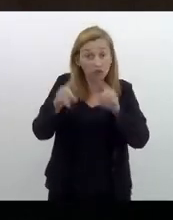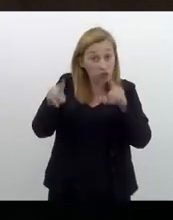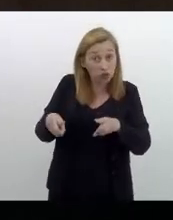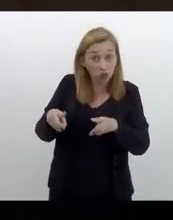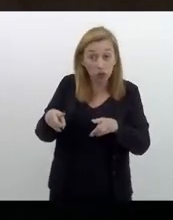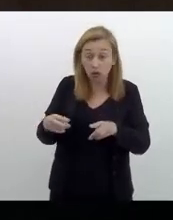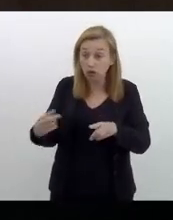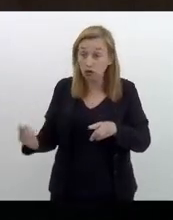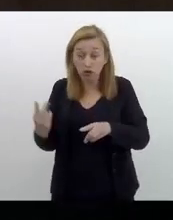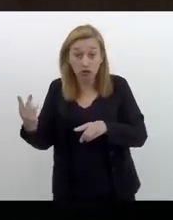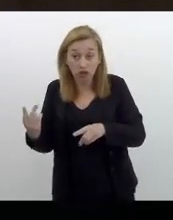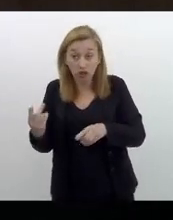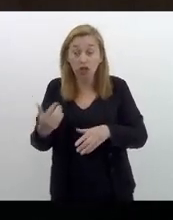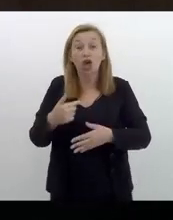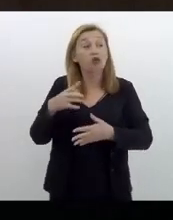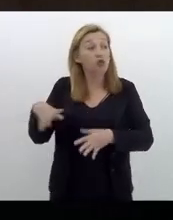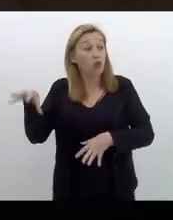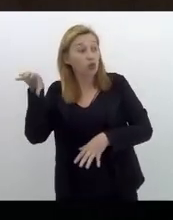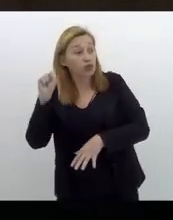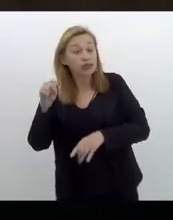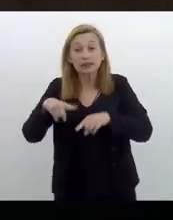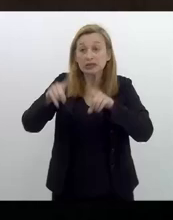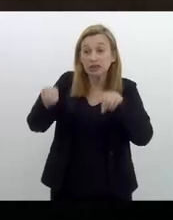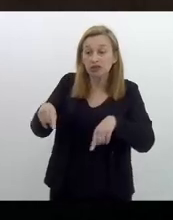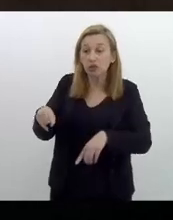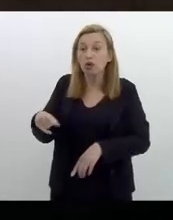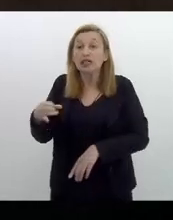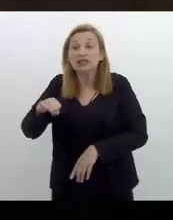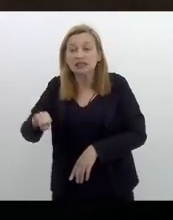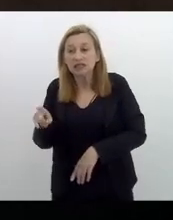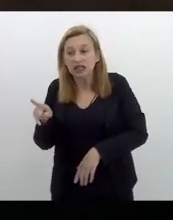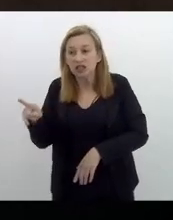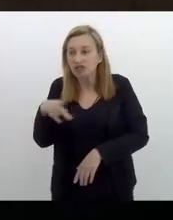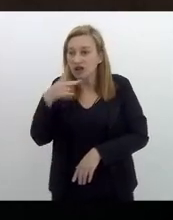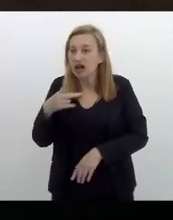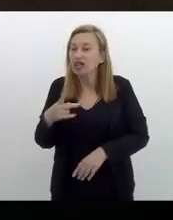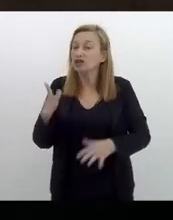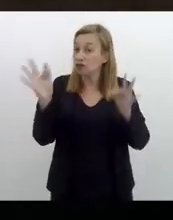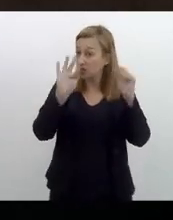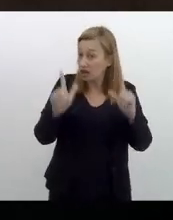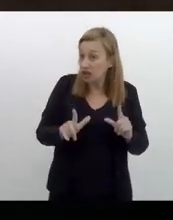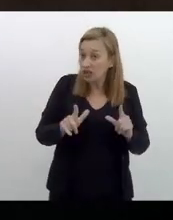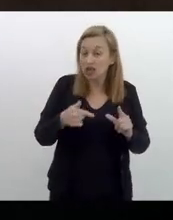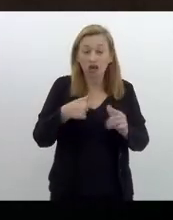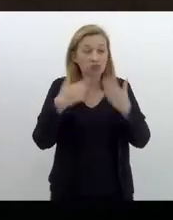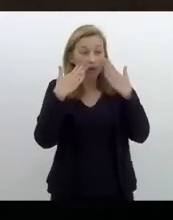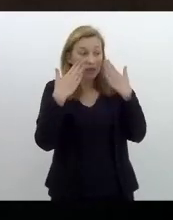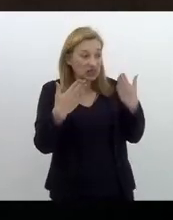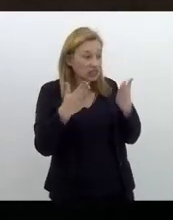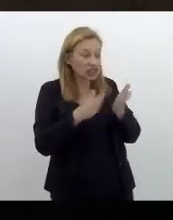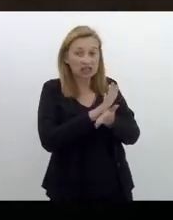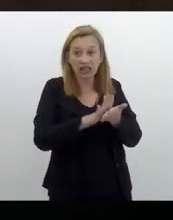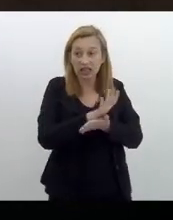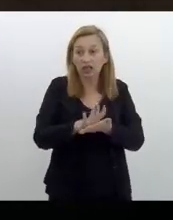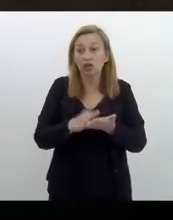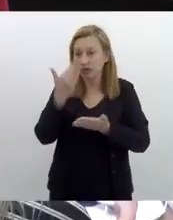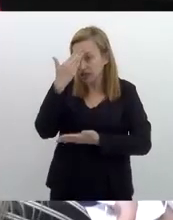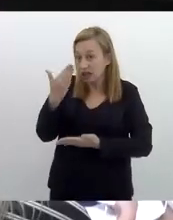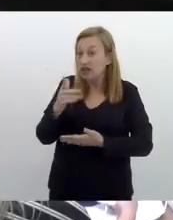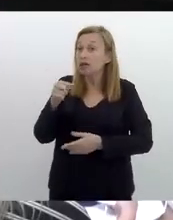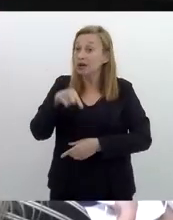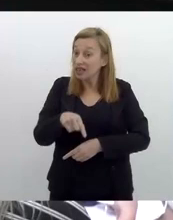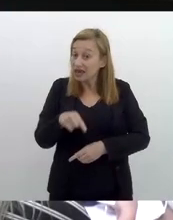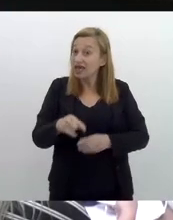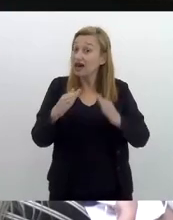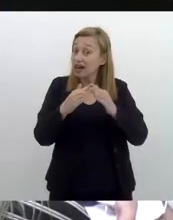eu vou ouvir os servidores se os servidores me disserem que estão contemplados eu não apresentarei o destaque obrigado só que aqui é uma casa